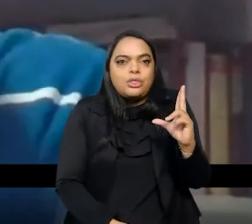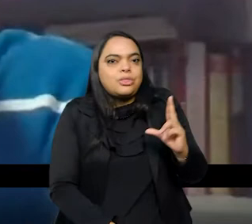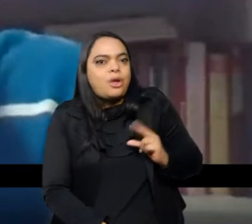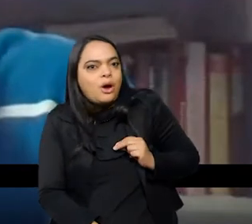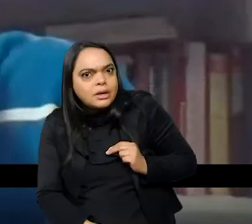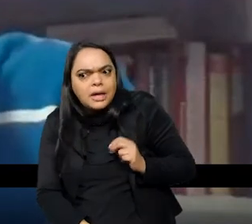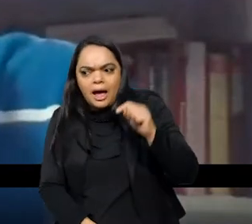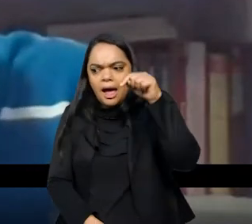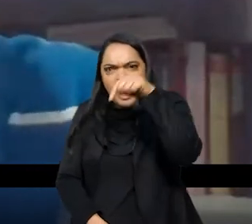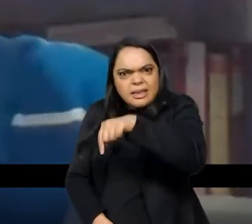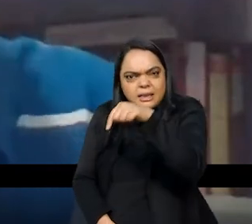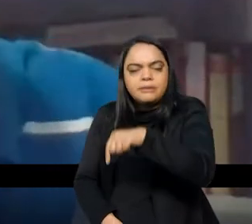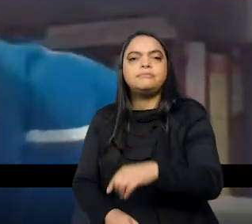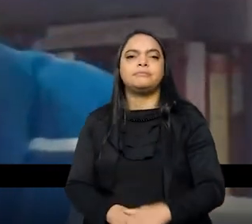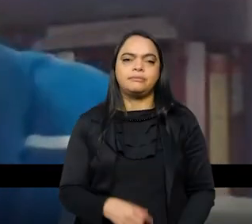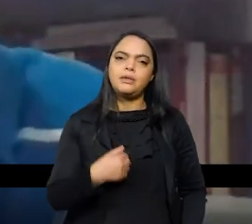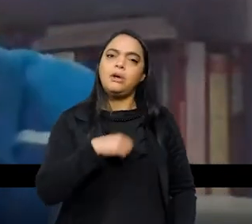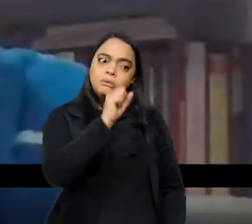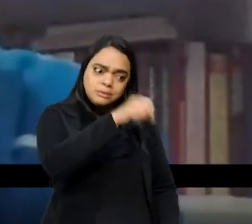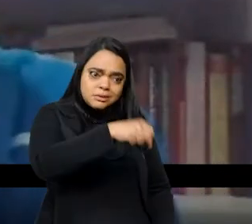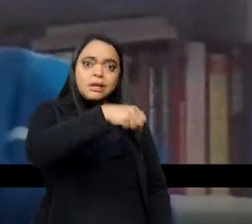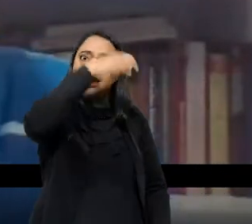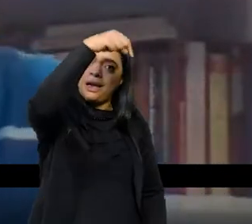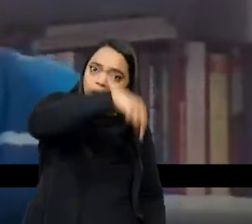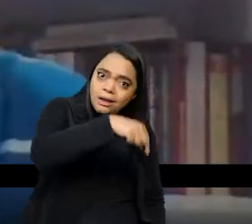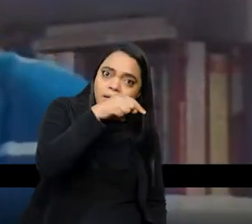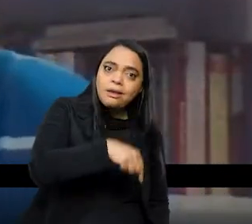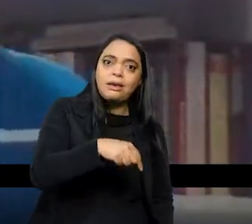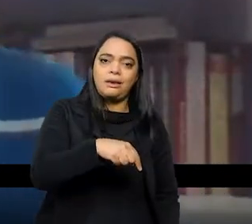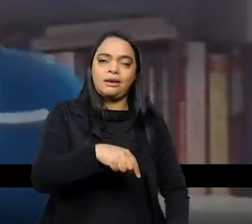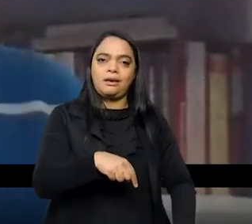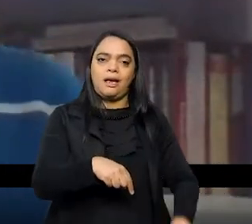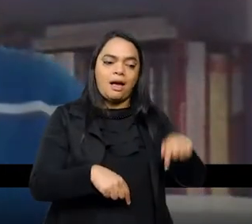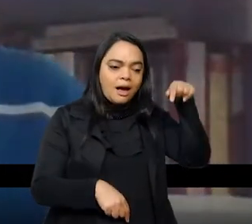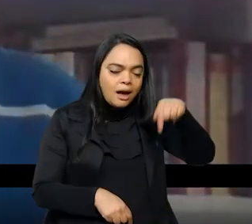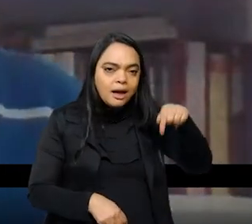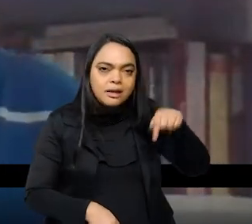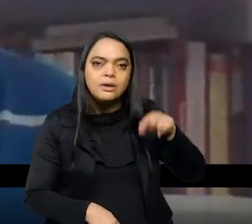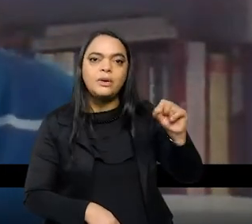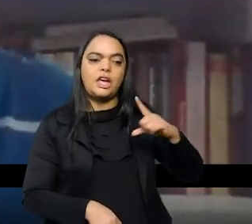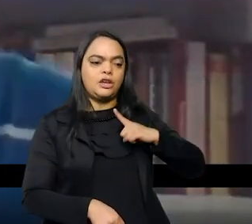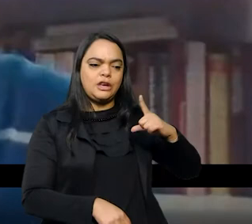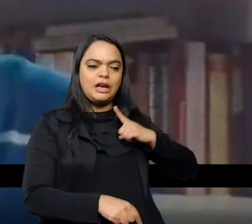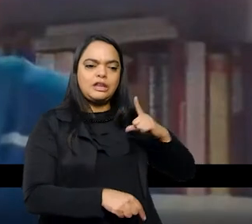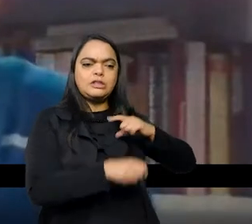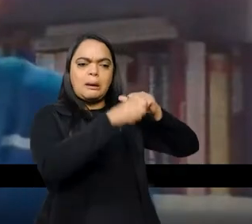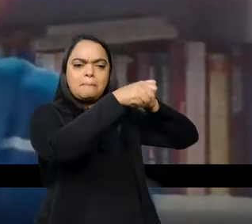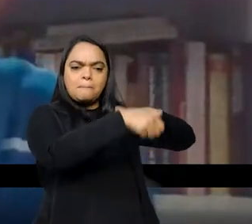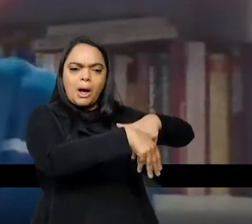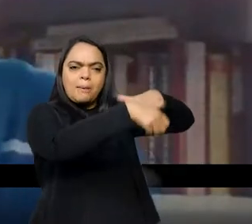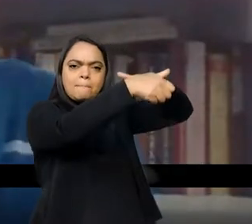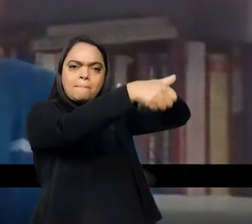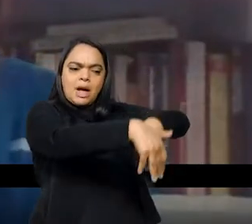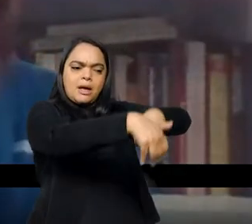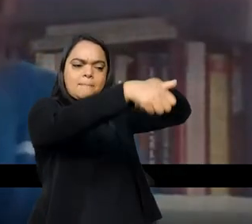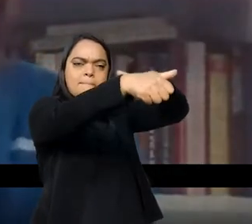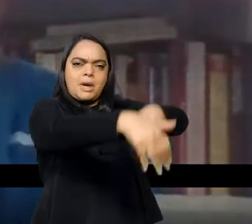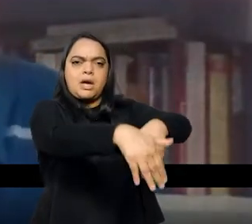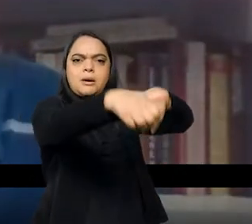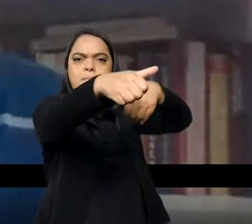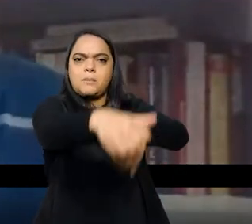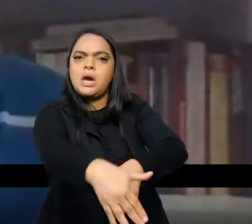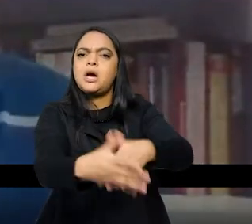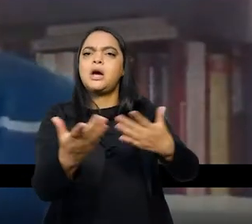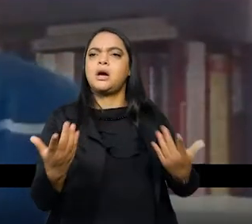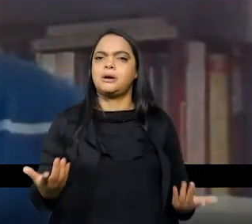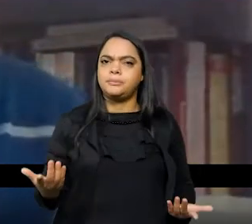aqui sim, aqui era a passagem dos comboios, aqui era a passagem de todas as redes que vinha